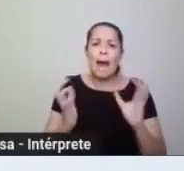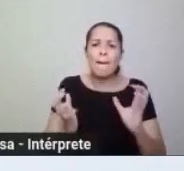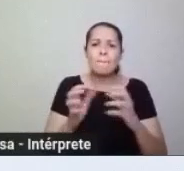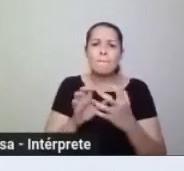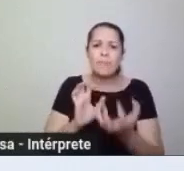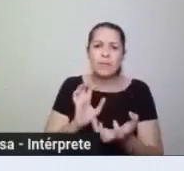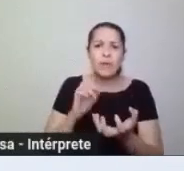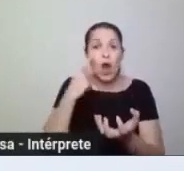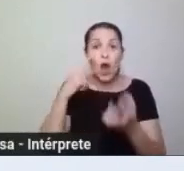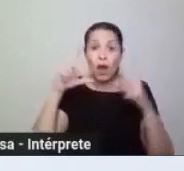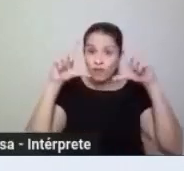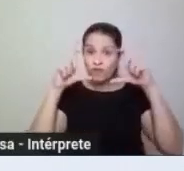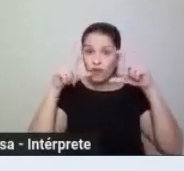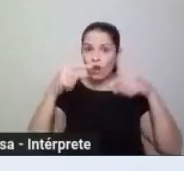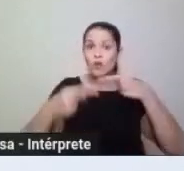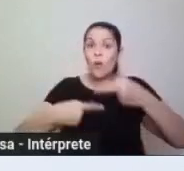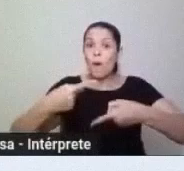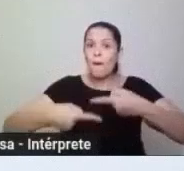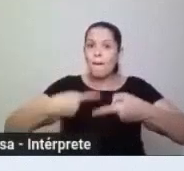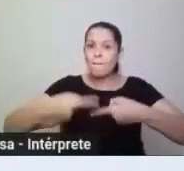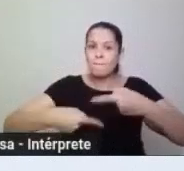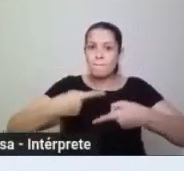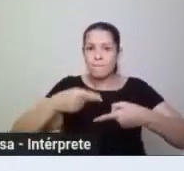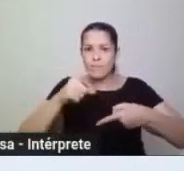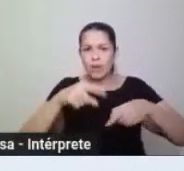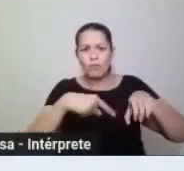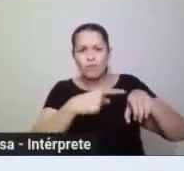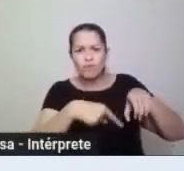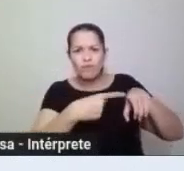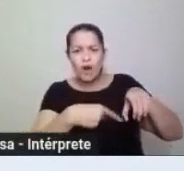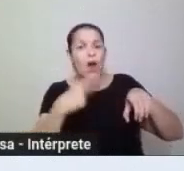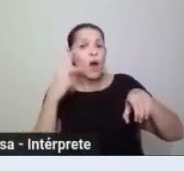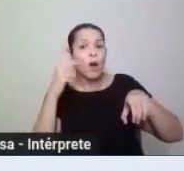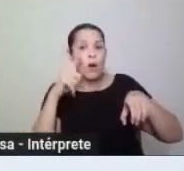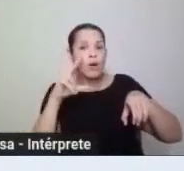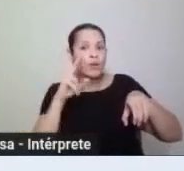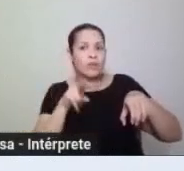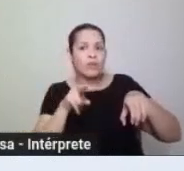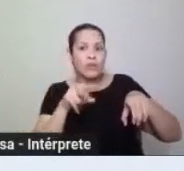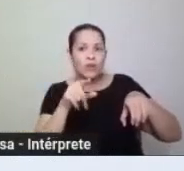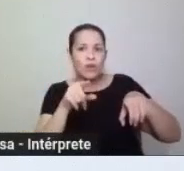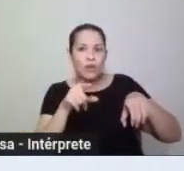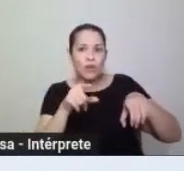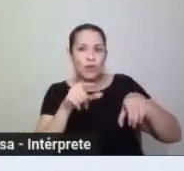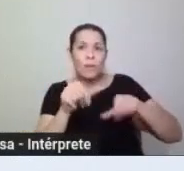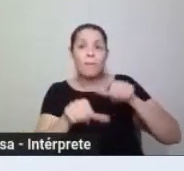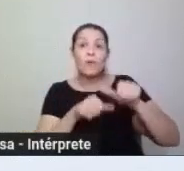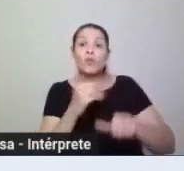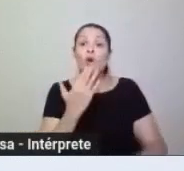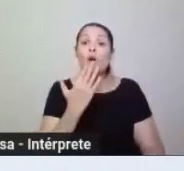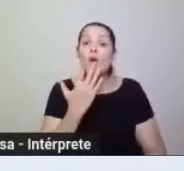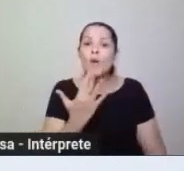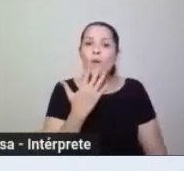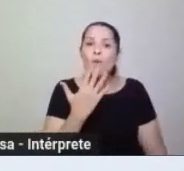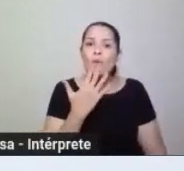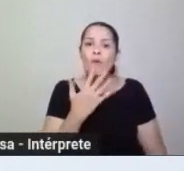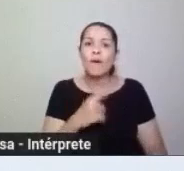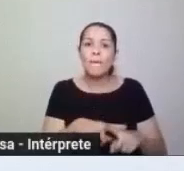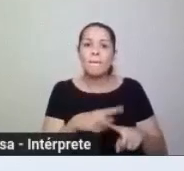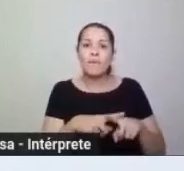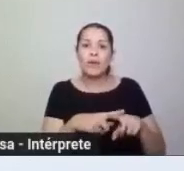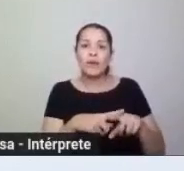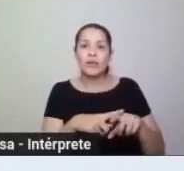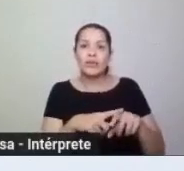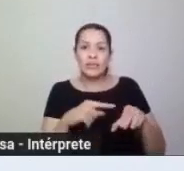na foto do rolamento a gente já consegue ver que o rolamento trabalhou seco. Ele mudou a cor, né, no centro da pista de rolagem,